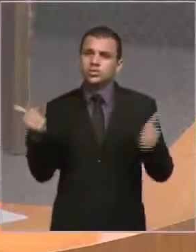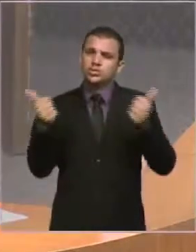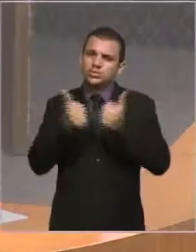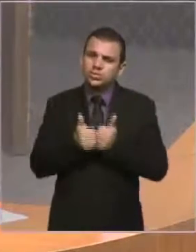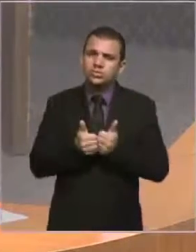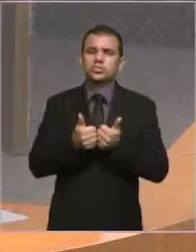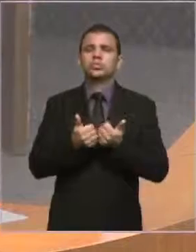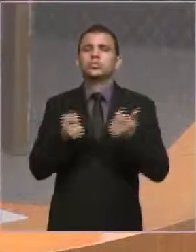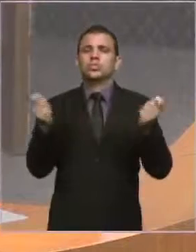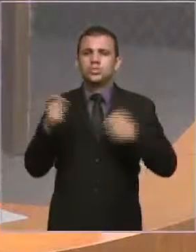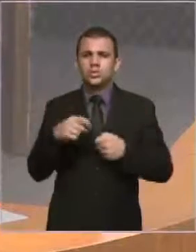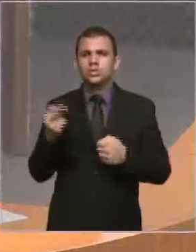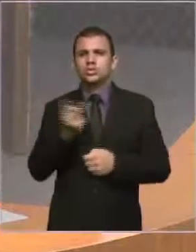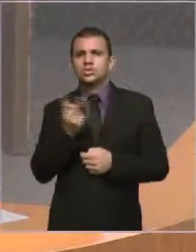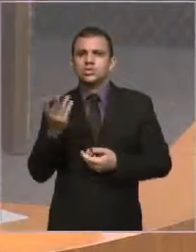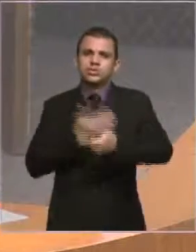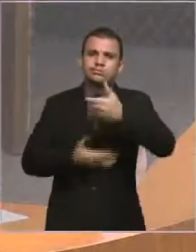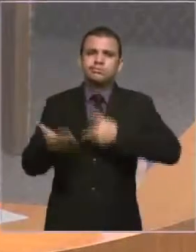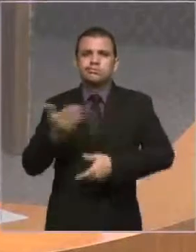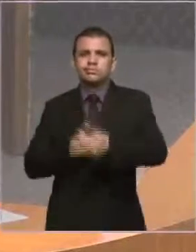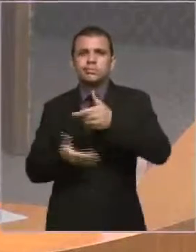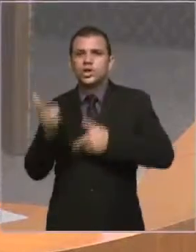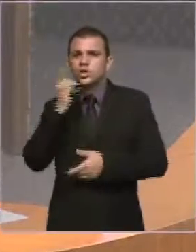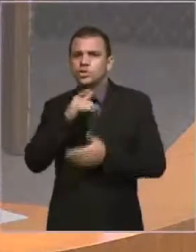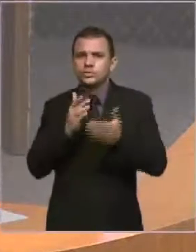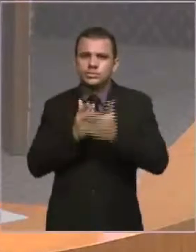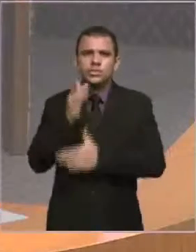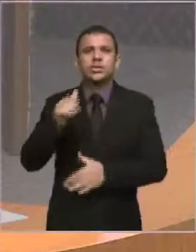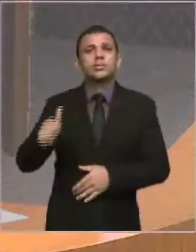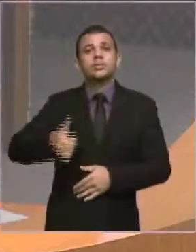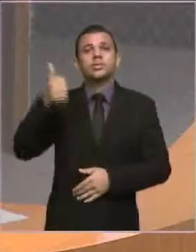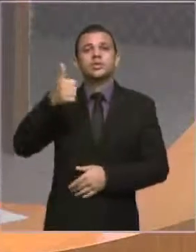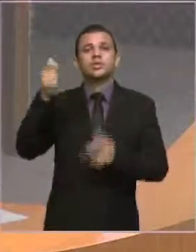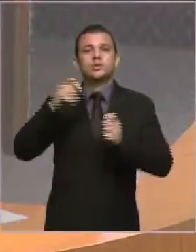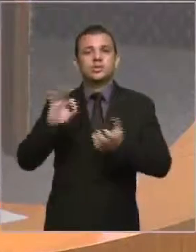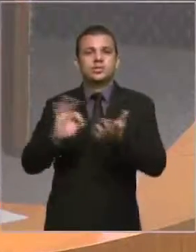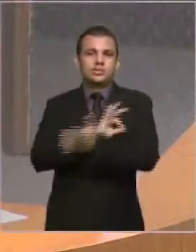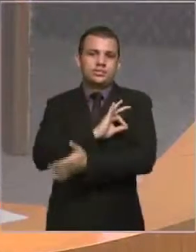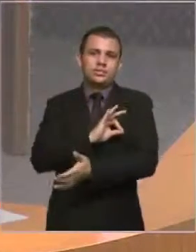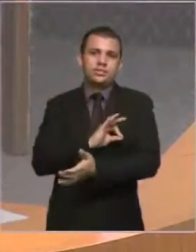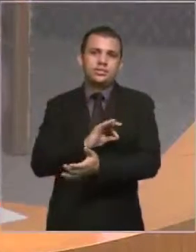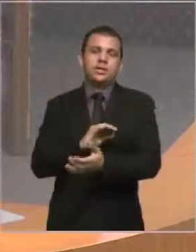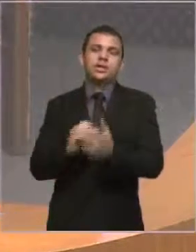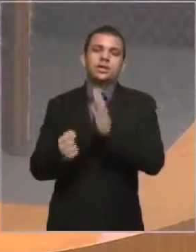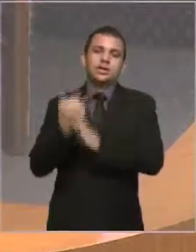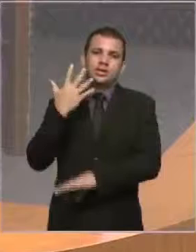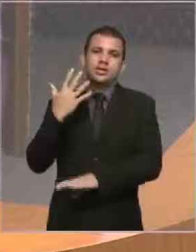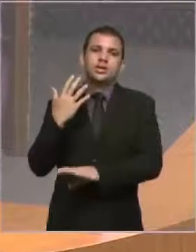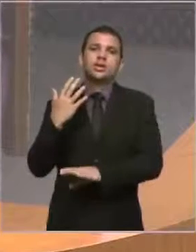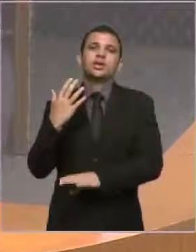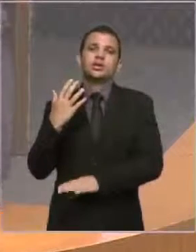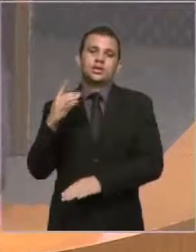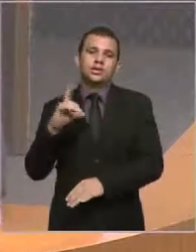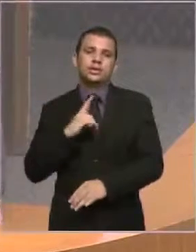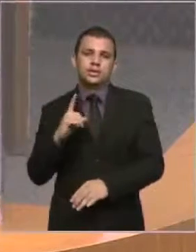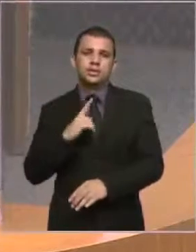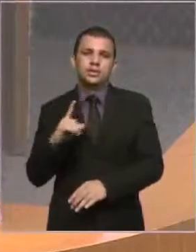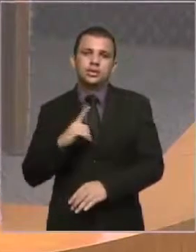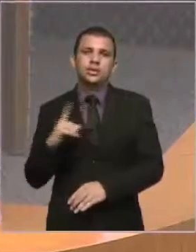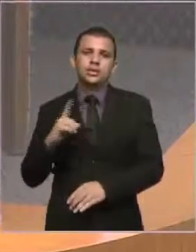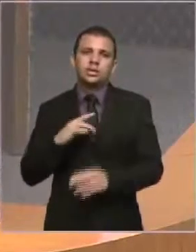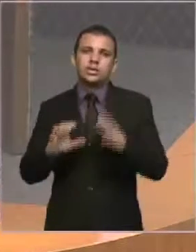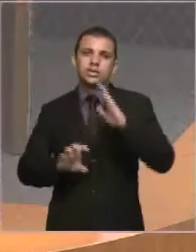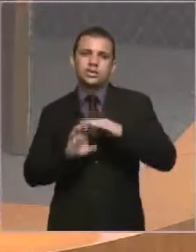na frente, assinando o protocolo de intenções, criando o consórcio público, porque é uma deficiência